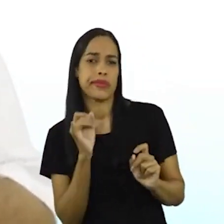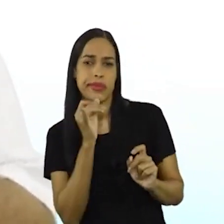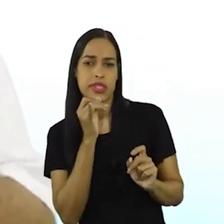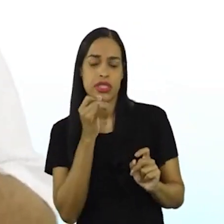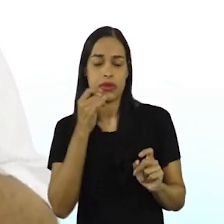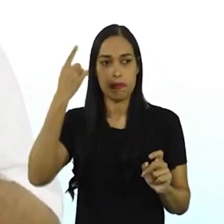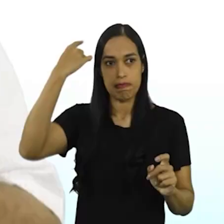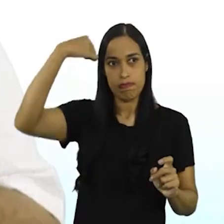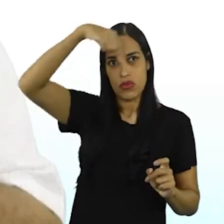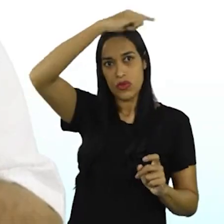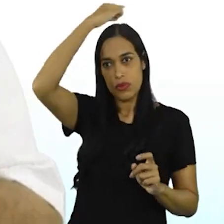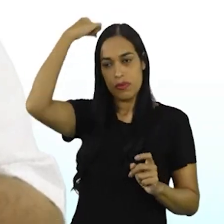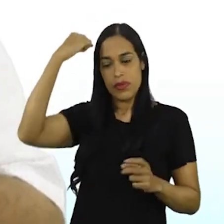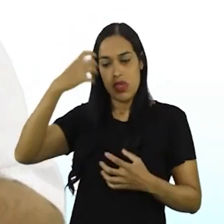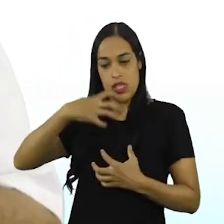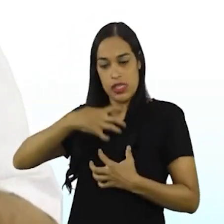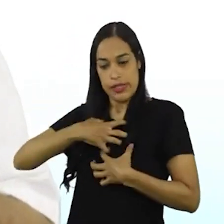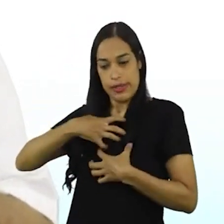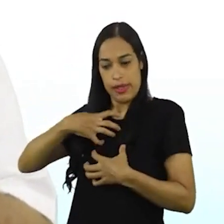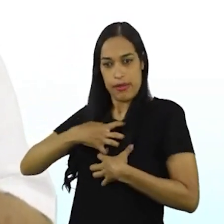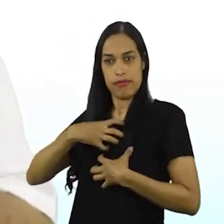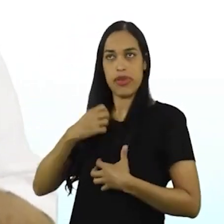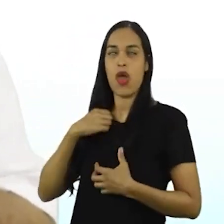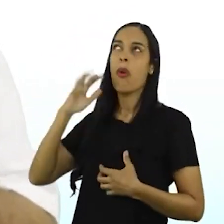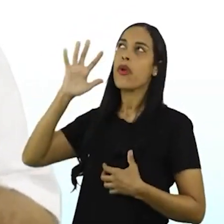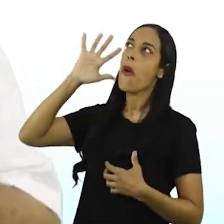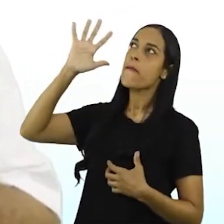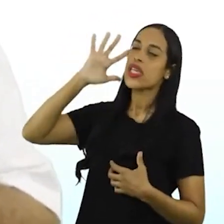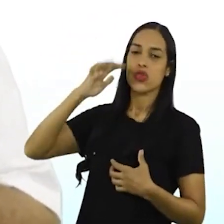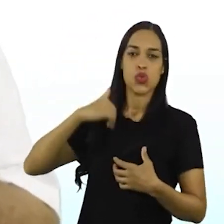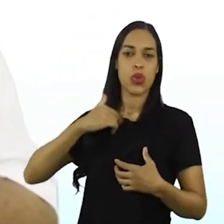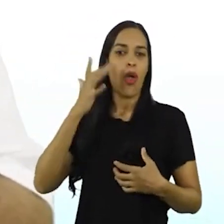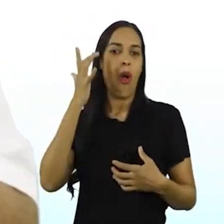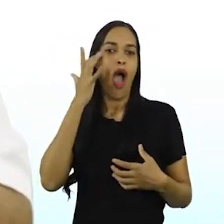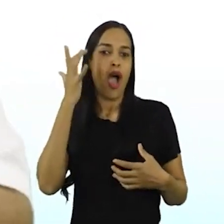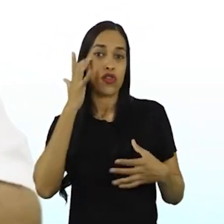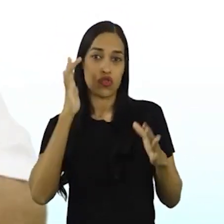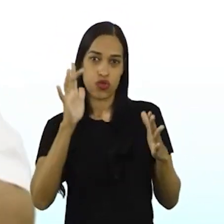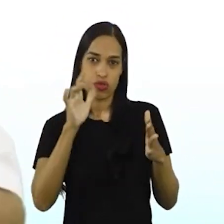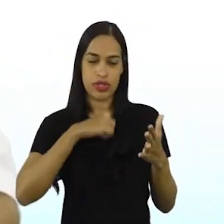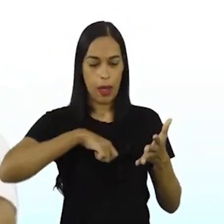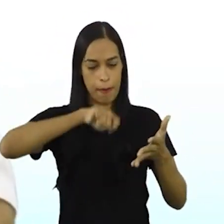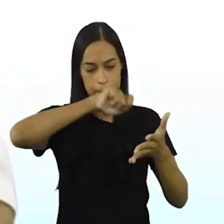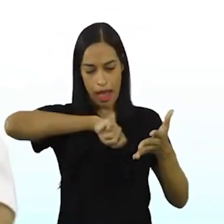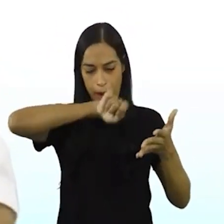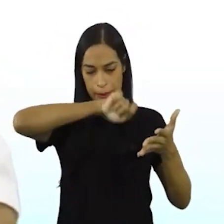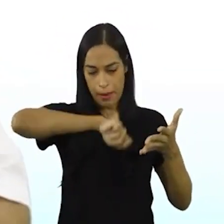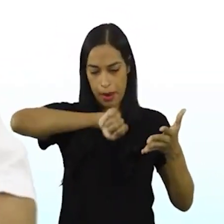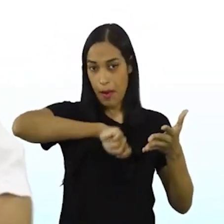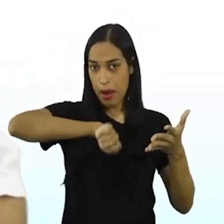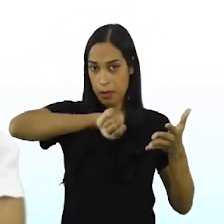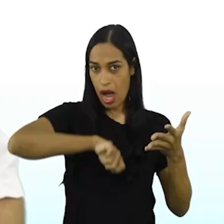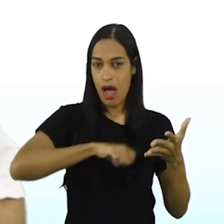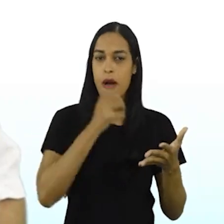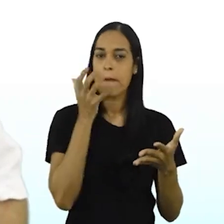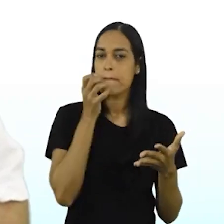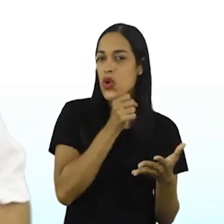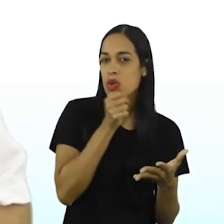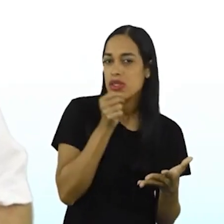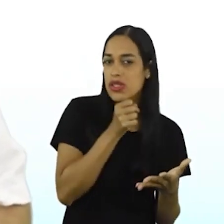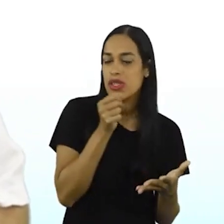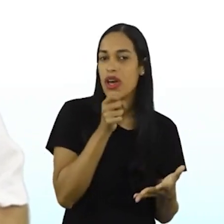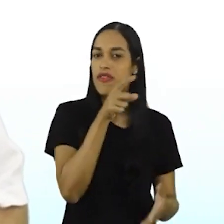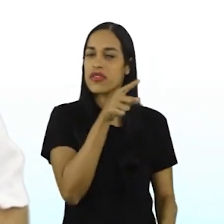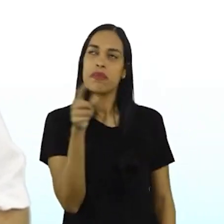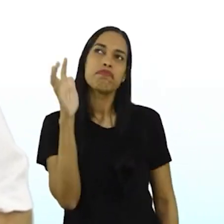de espírito, é o que você acha, é o que você pensa. Ok? Então, nas composições musicais, pare aí um